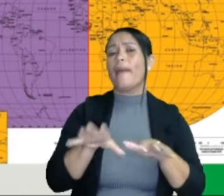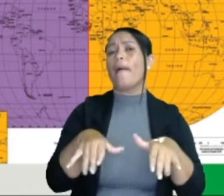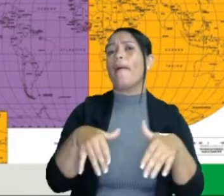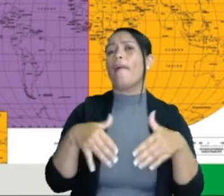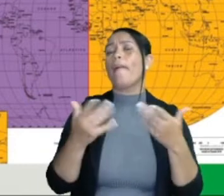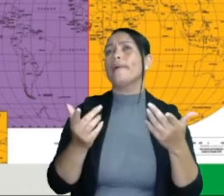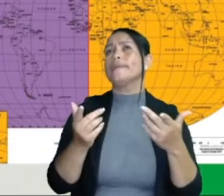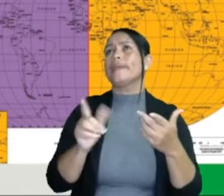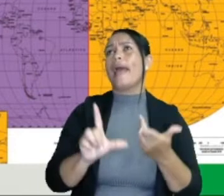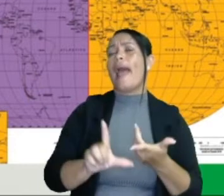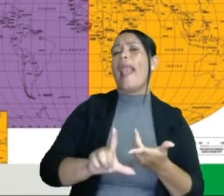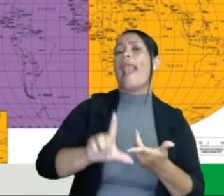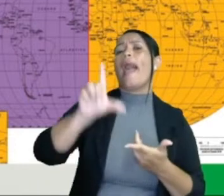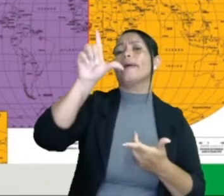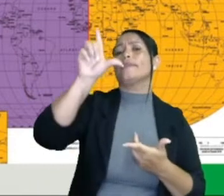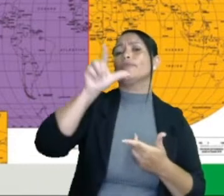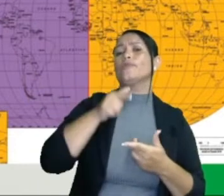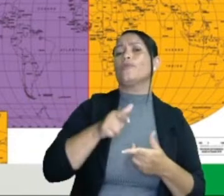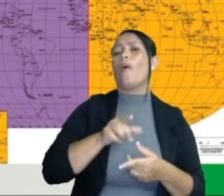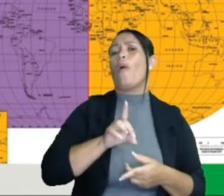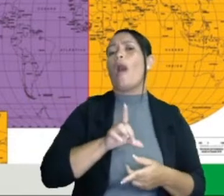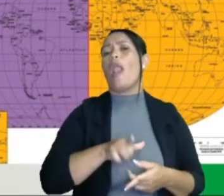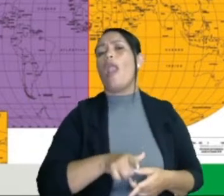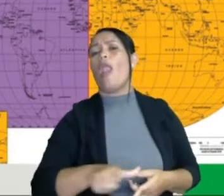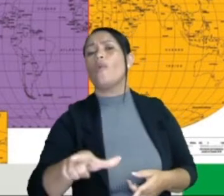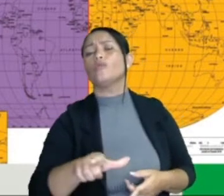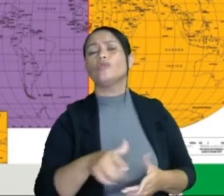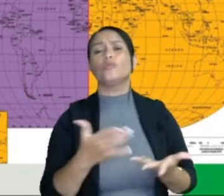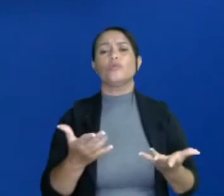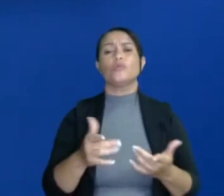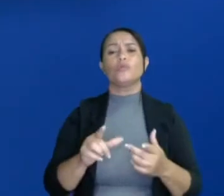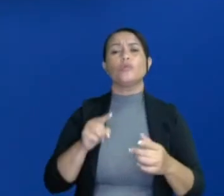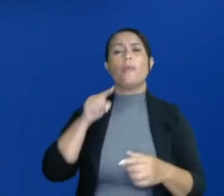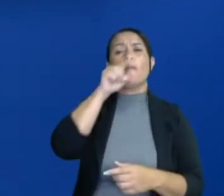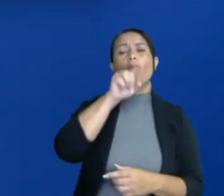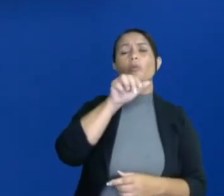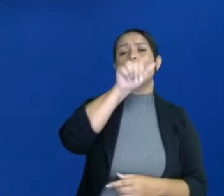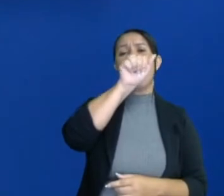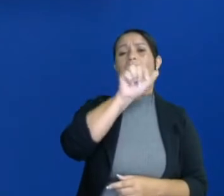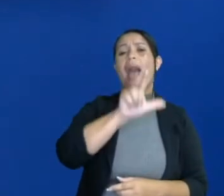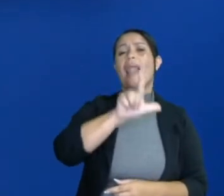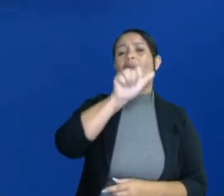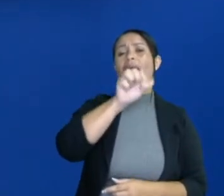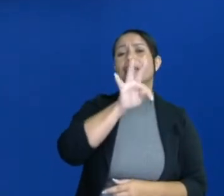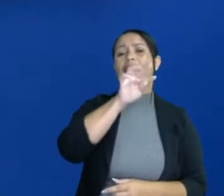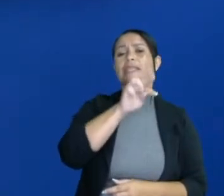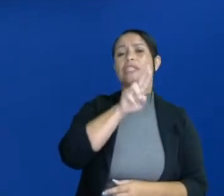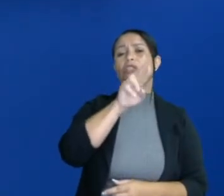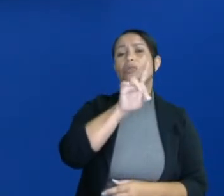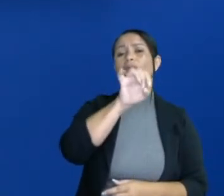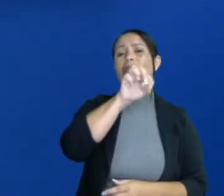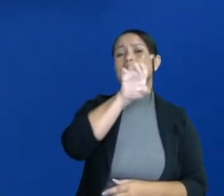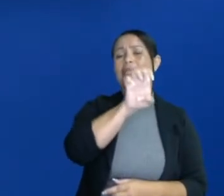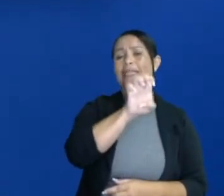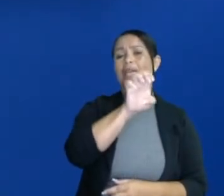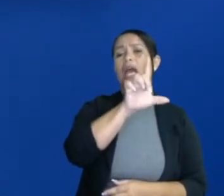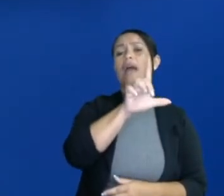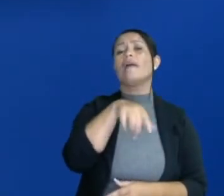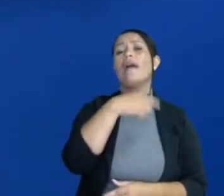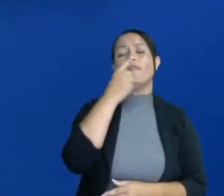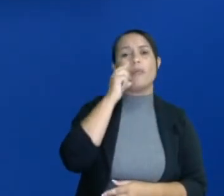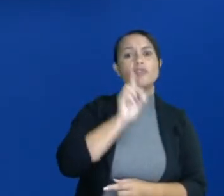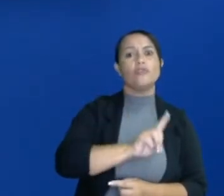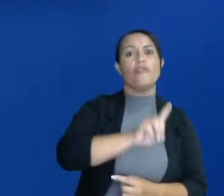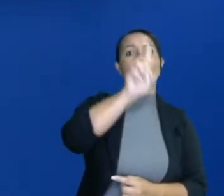seria a latitude e a longitude do ponto A? Então, para identificar a latitude, a gente vai estar olhando para as linhas